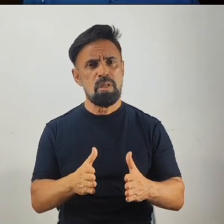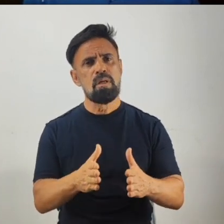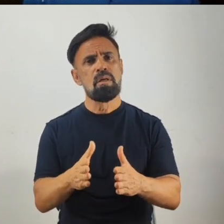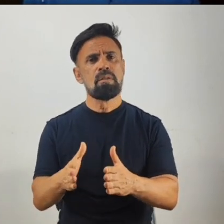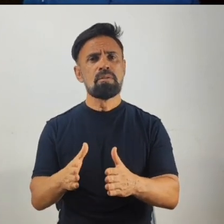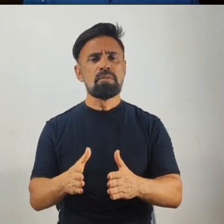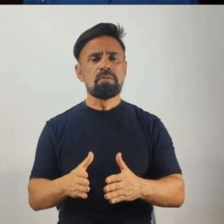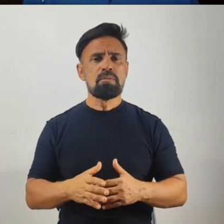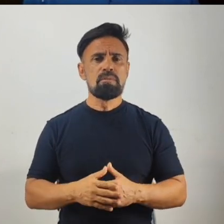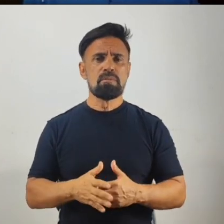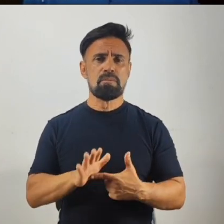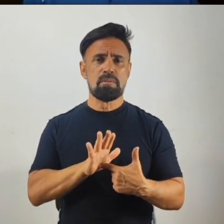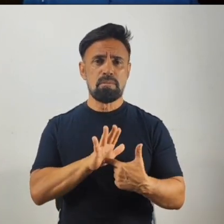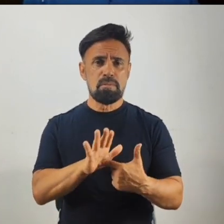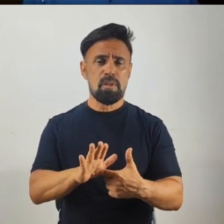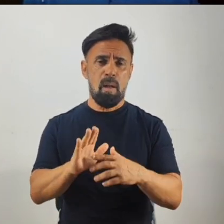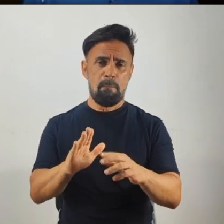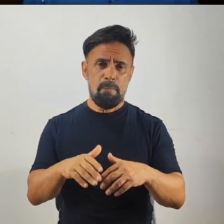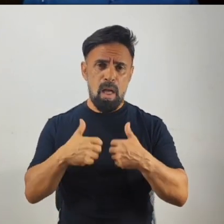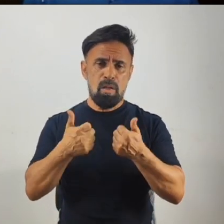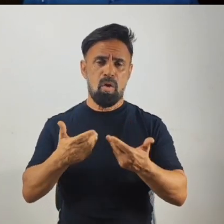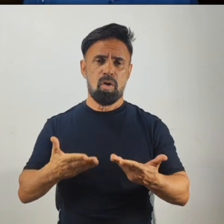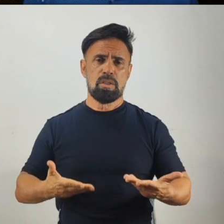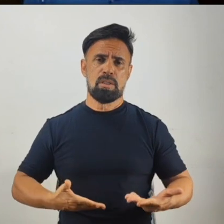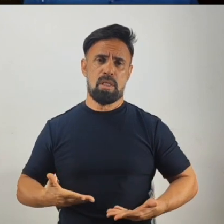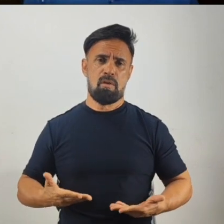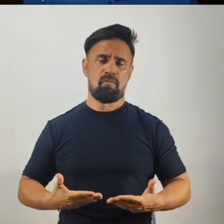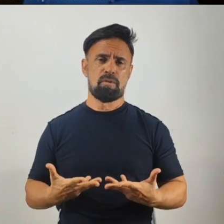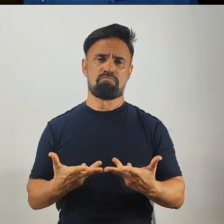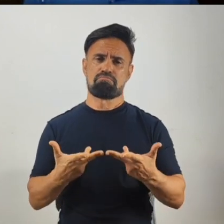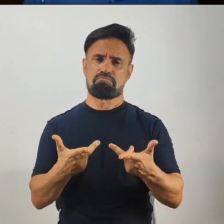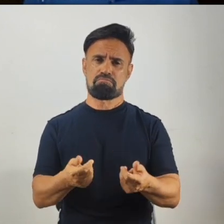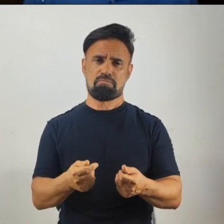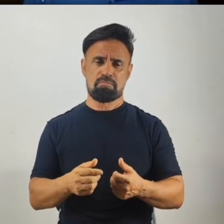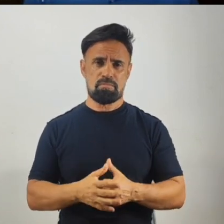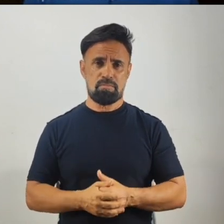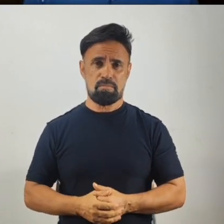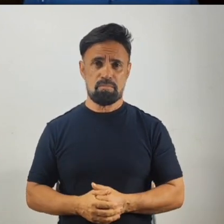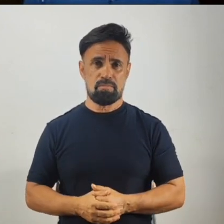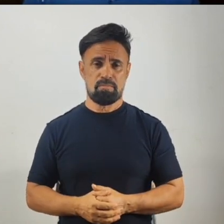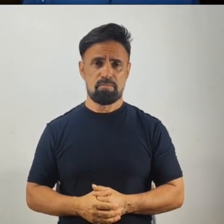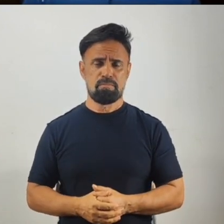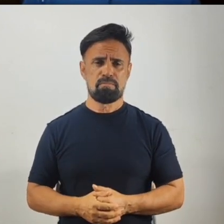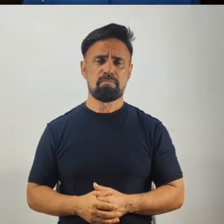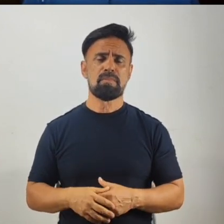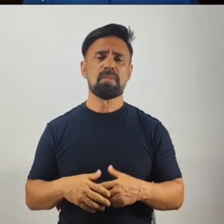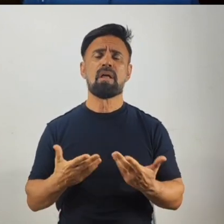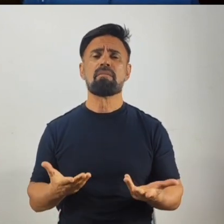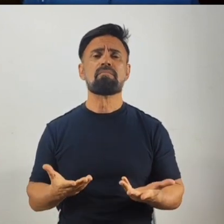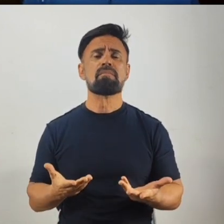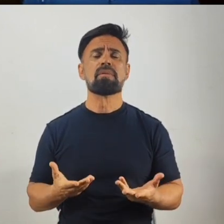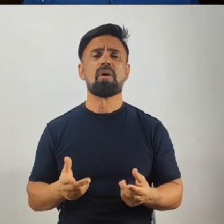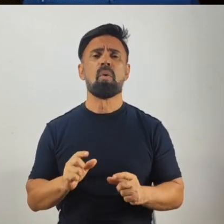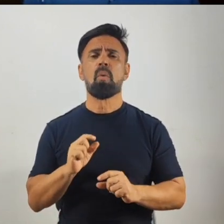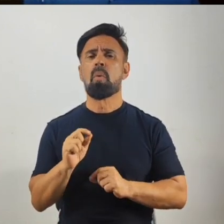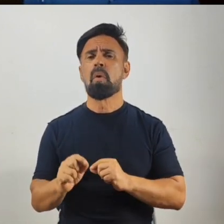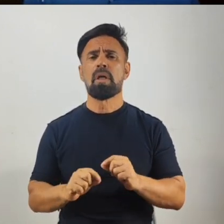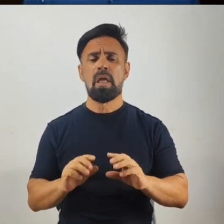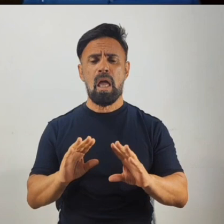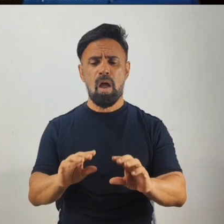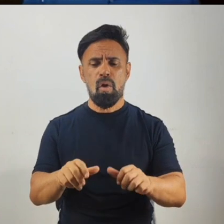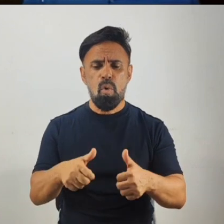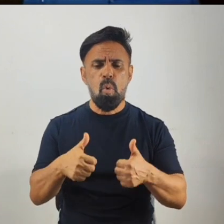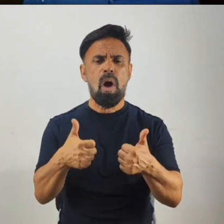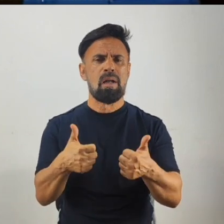caminho para poder também apresentar melhores serviços, melhor eficiência. Então, o que é qualidade? Quando a gente